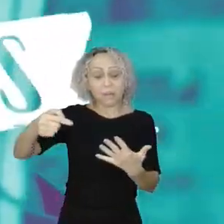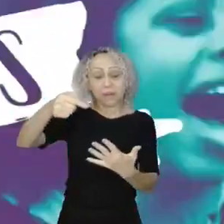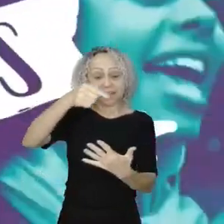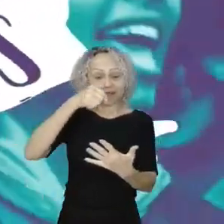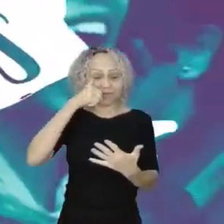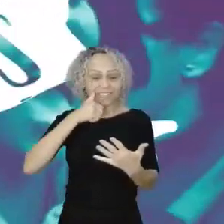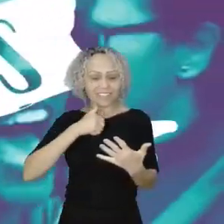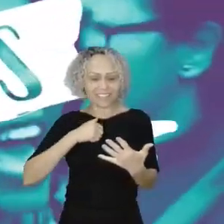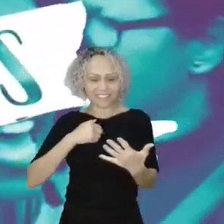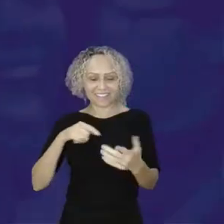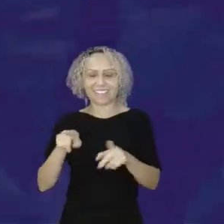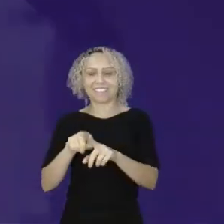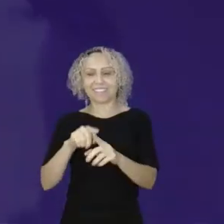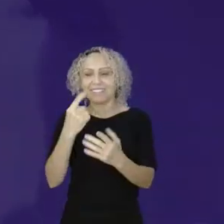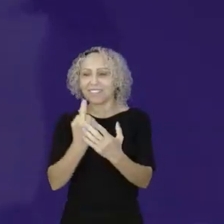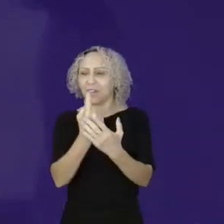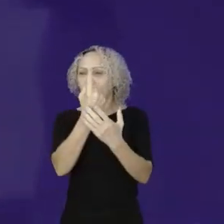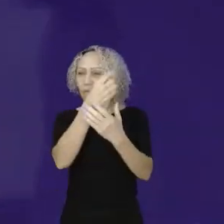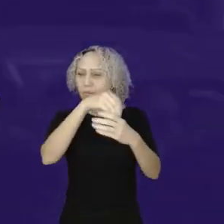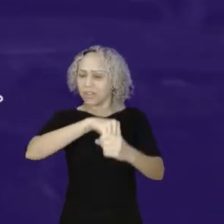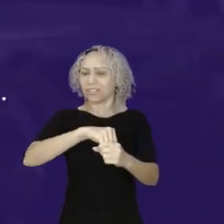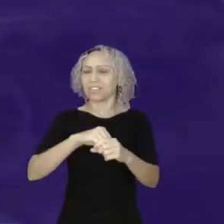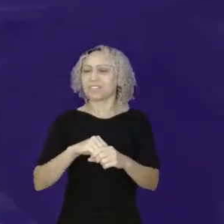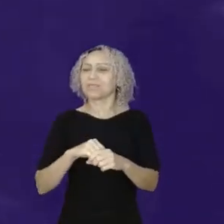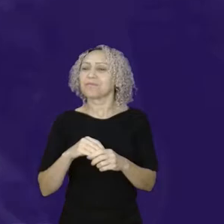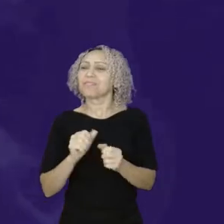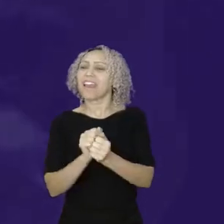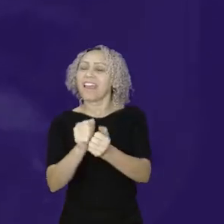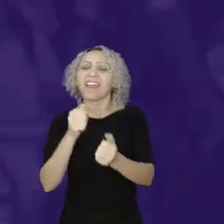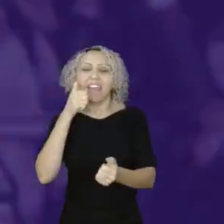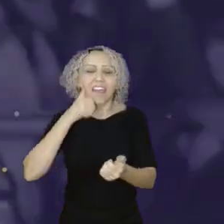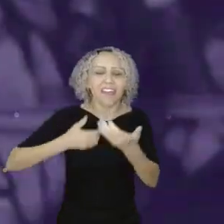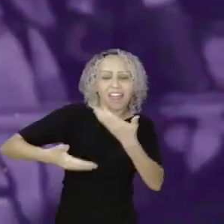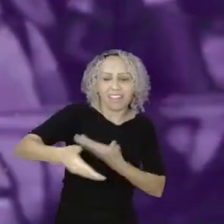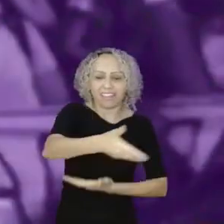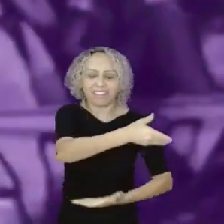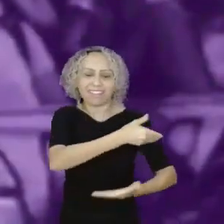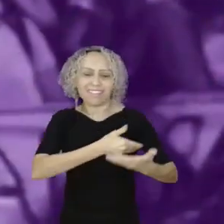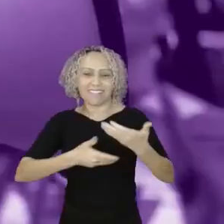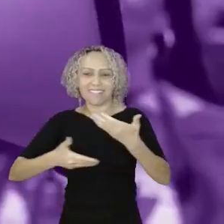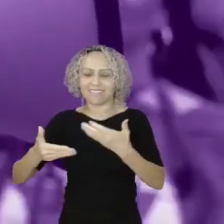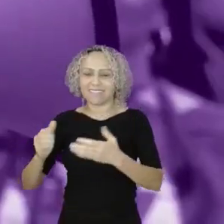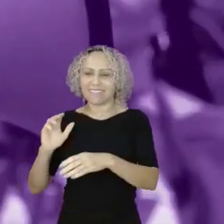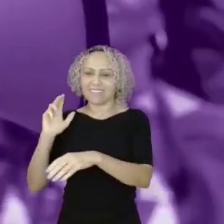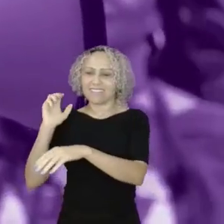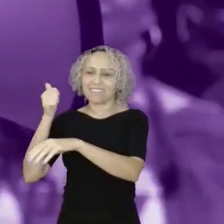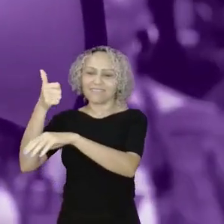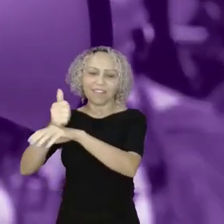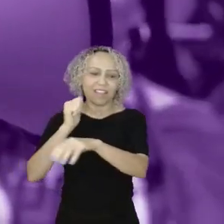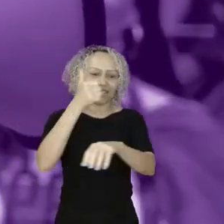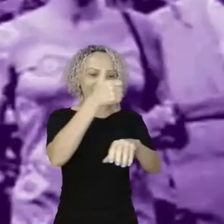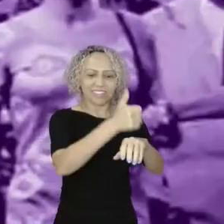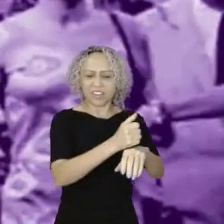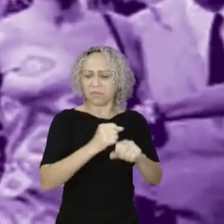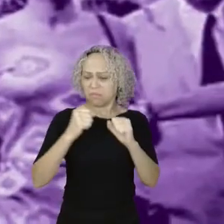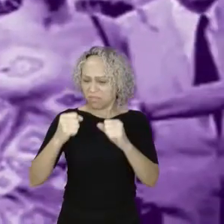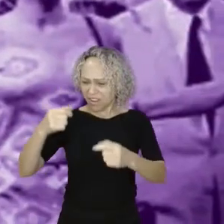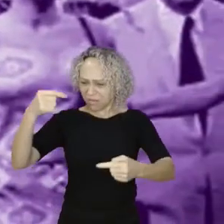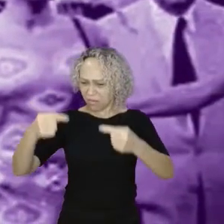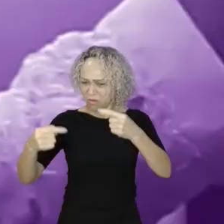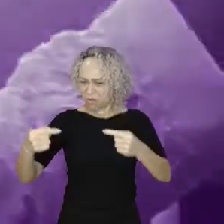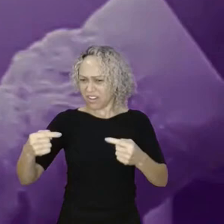Eu sou uma delas, são elas por elas, ocupando os espaços